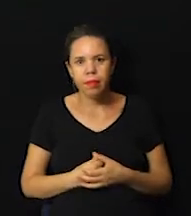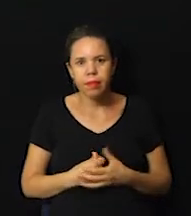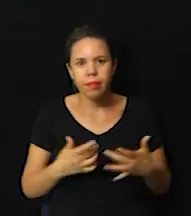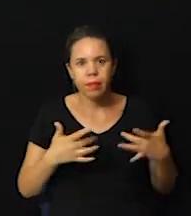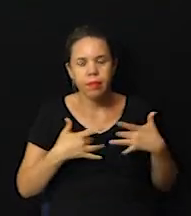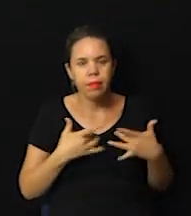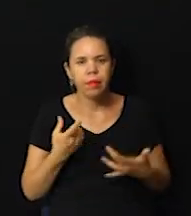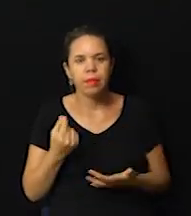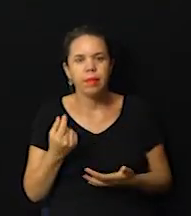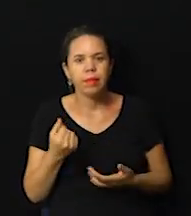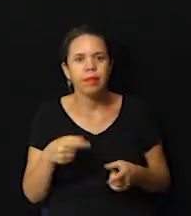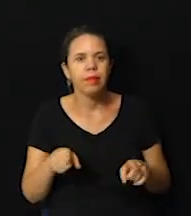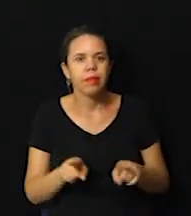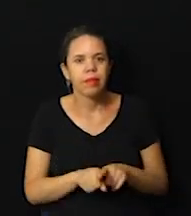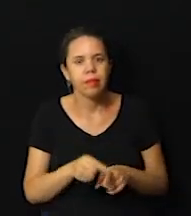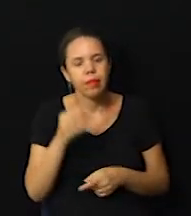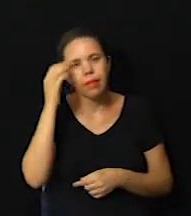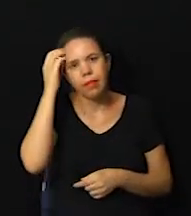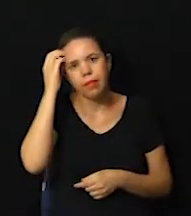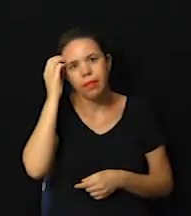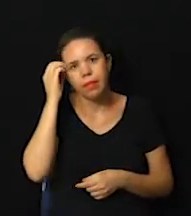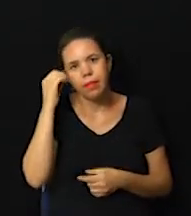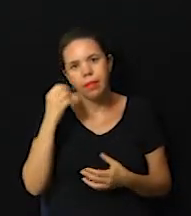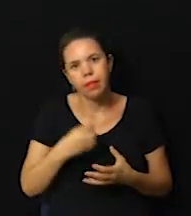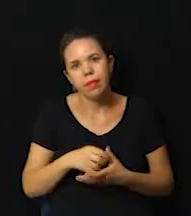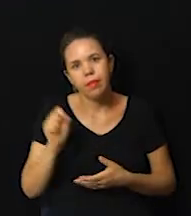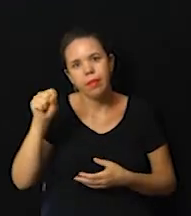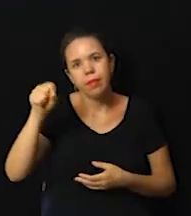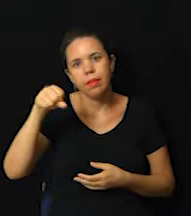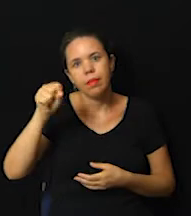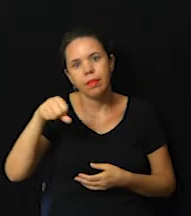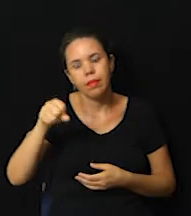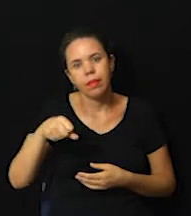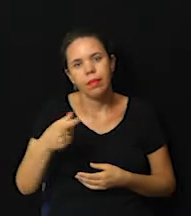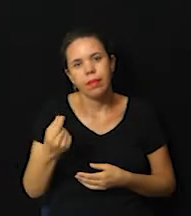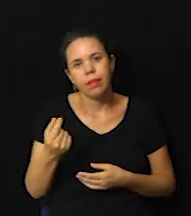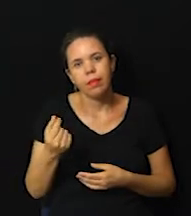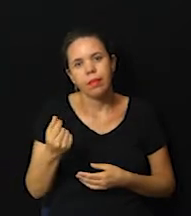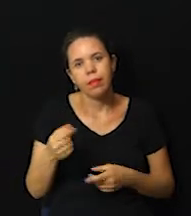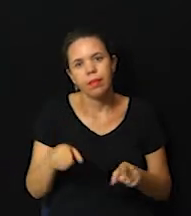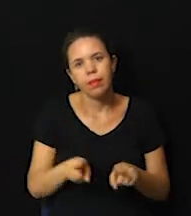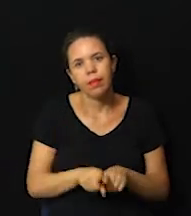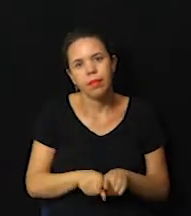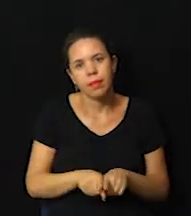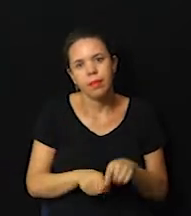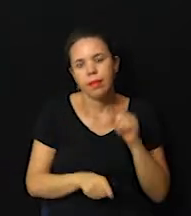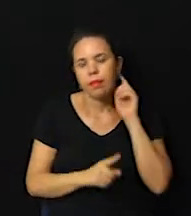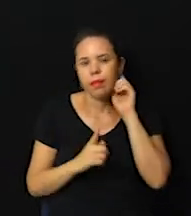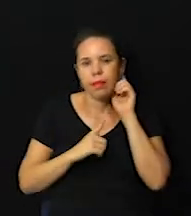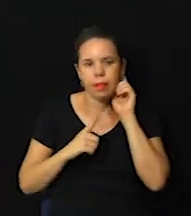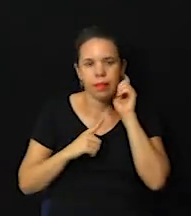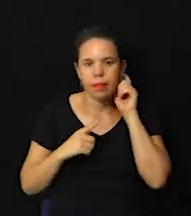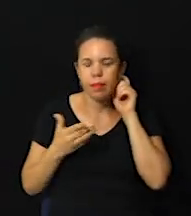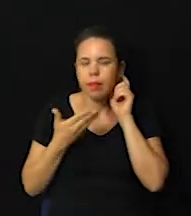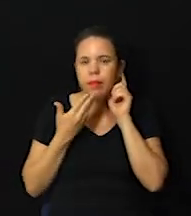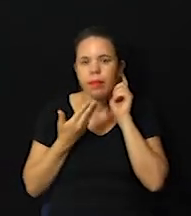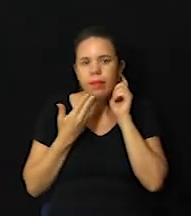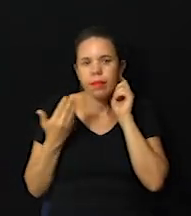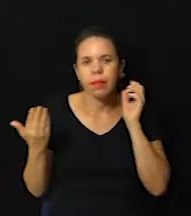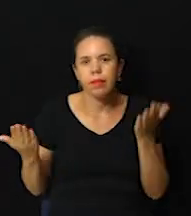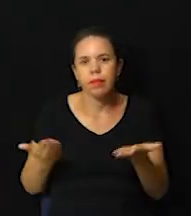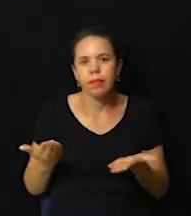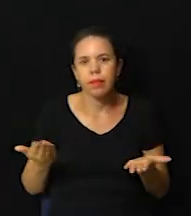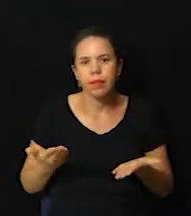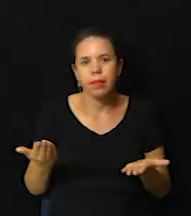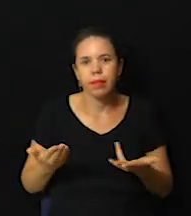Doações financeiras também, dessa forma. Sim, a doação financeira também, e nós também temos para facilitar, né, hoje em dia,